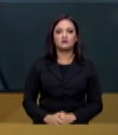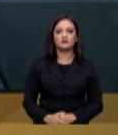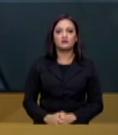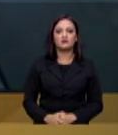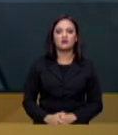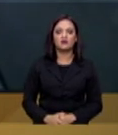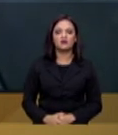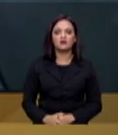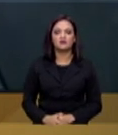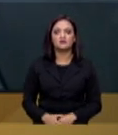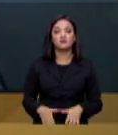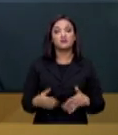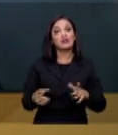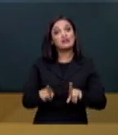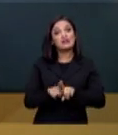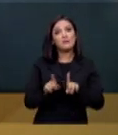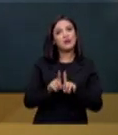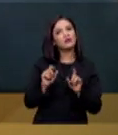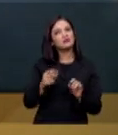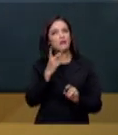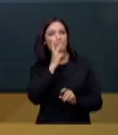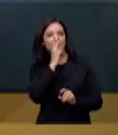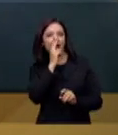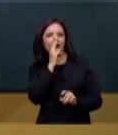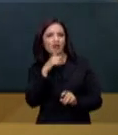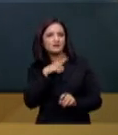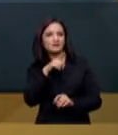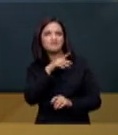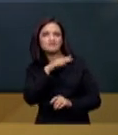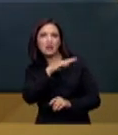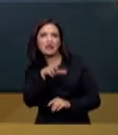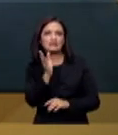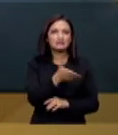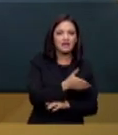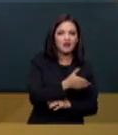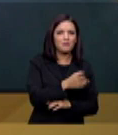a aparente revogação não fez